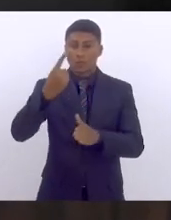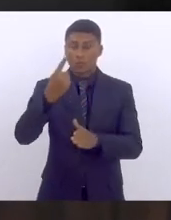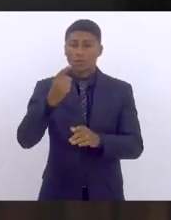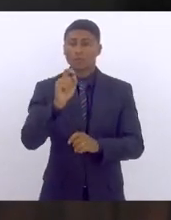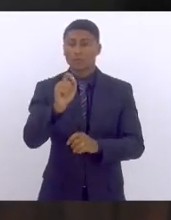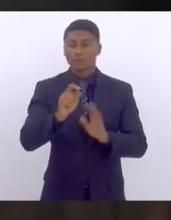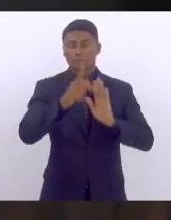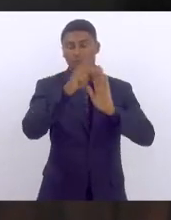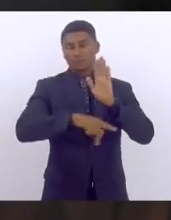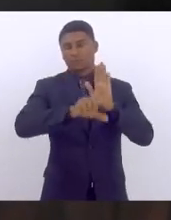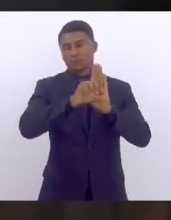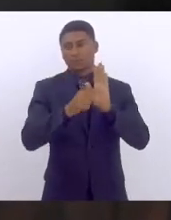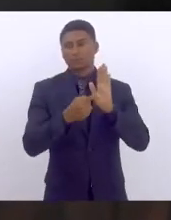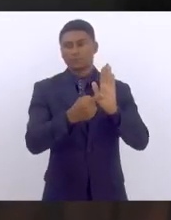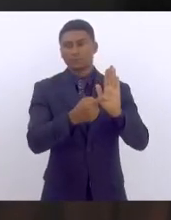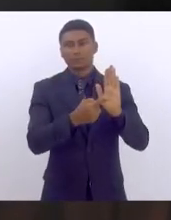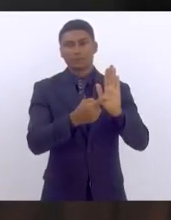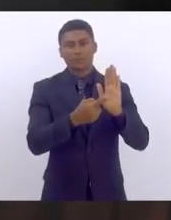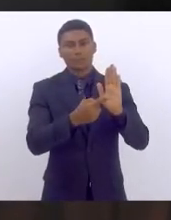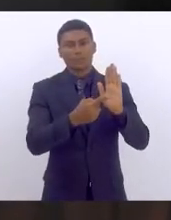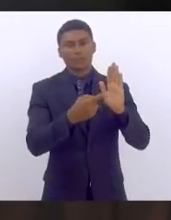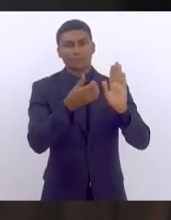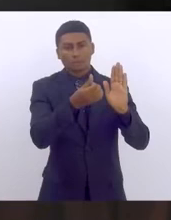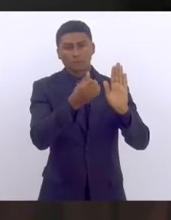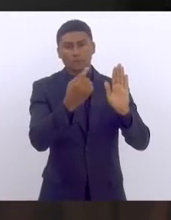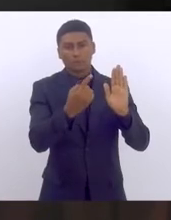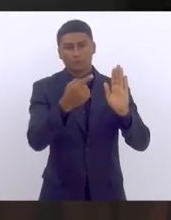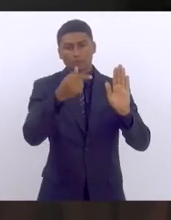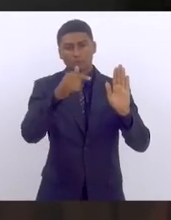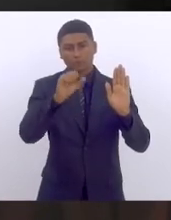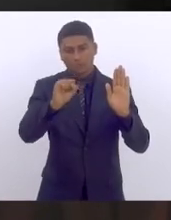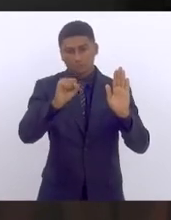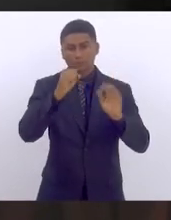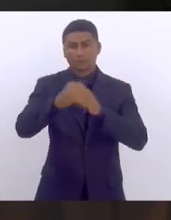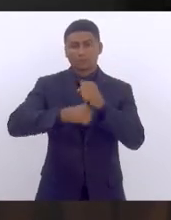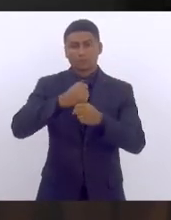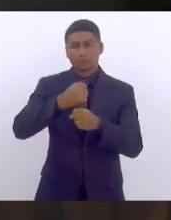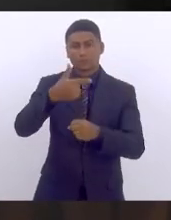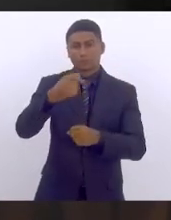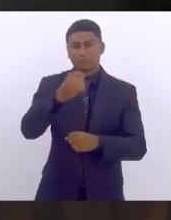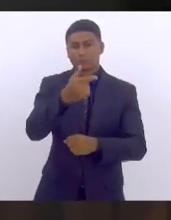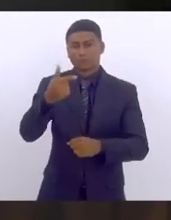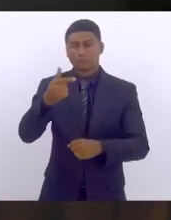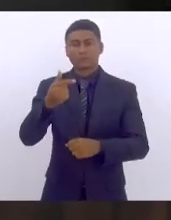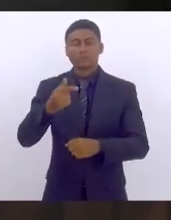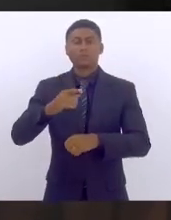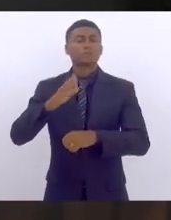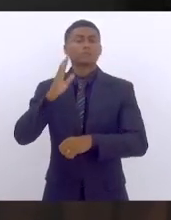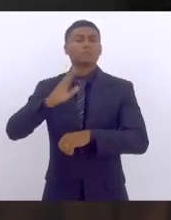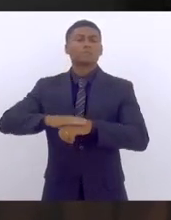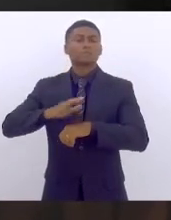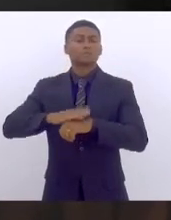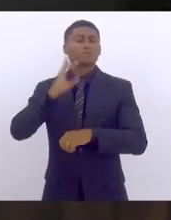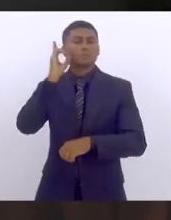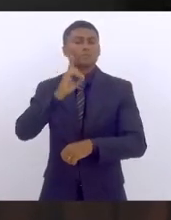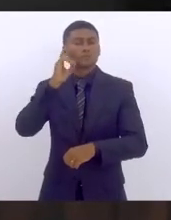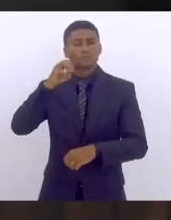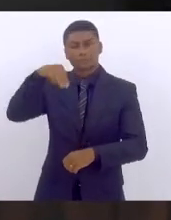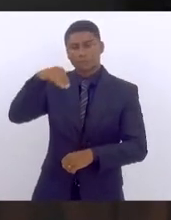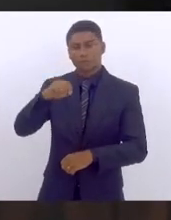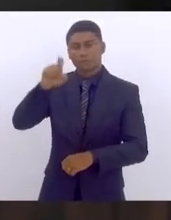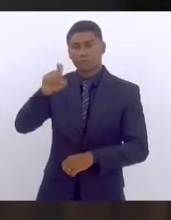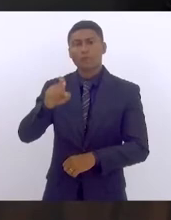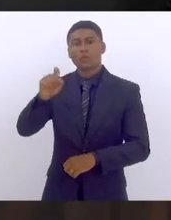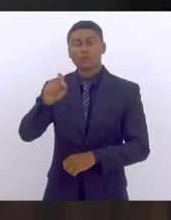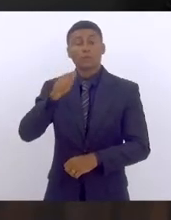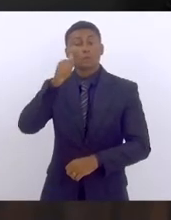Projeto de lei número 6178, de 22, de autoria do deputado Max Lemos, que fica assegurado o direito